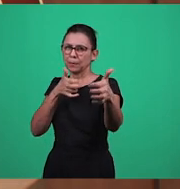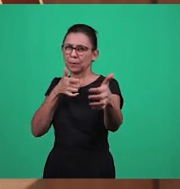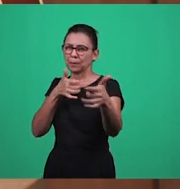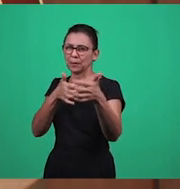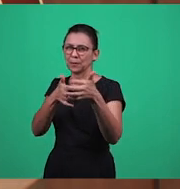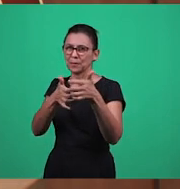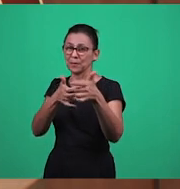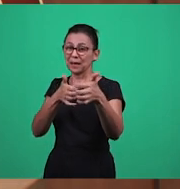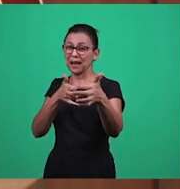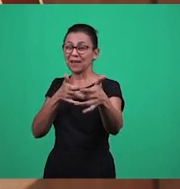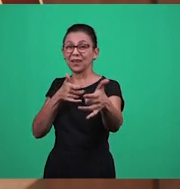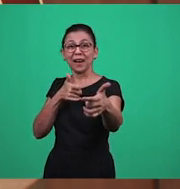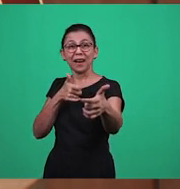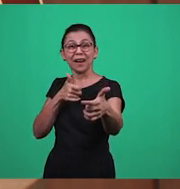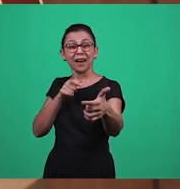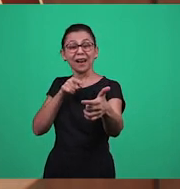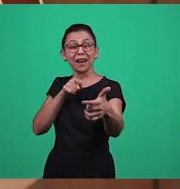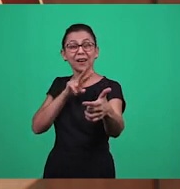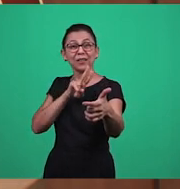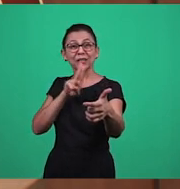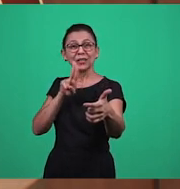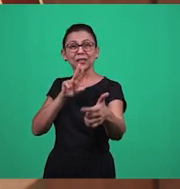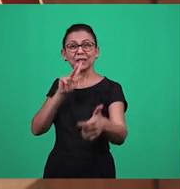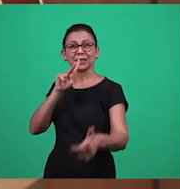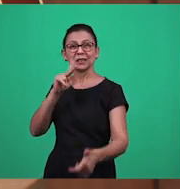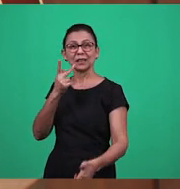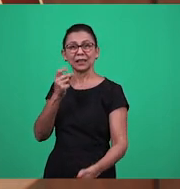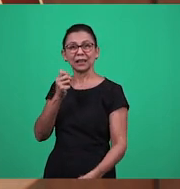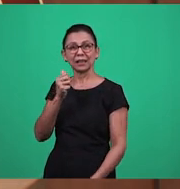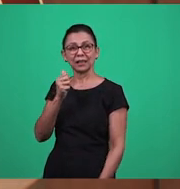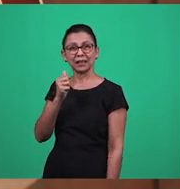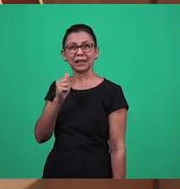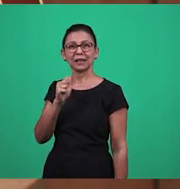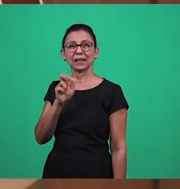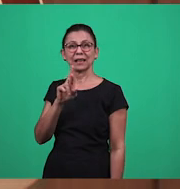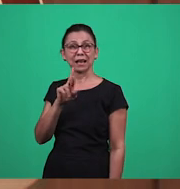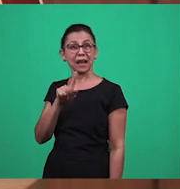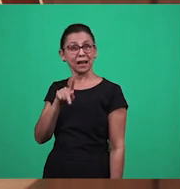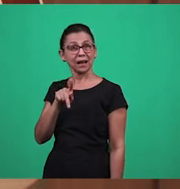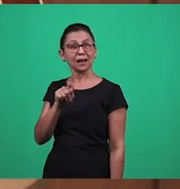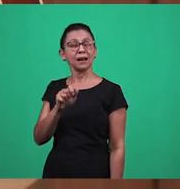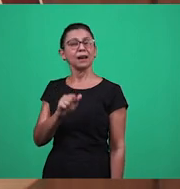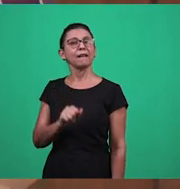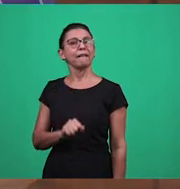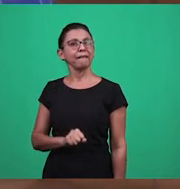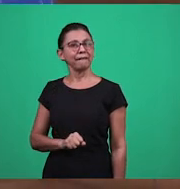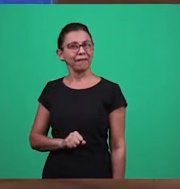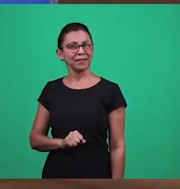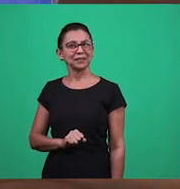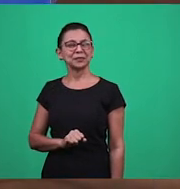dele? Ele tocava harpa.